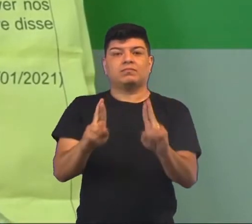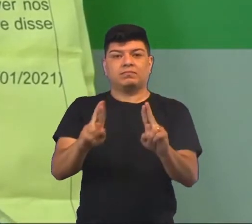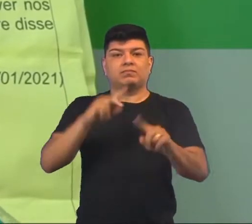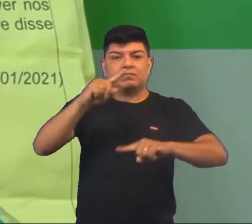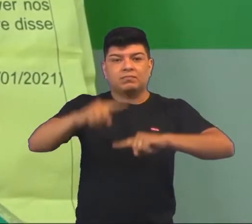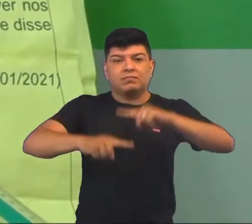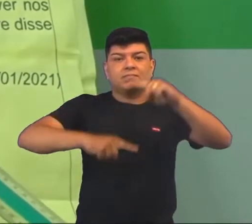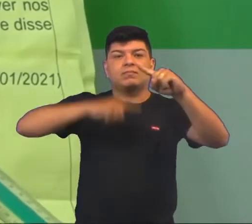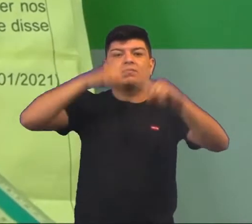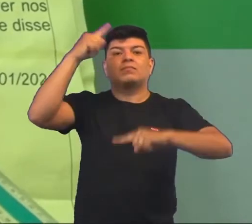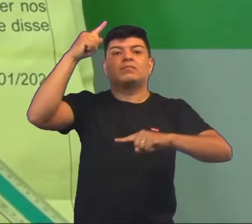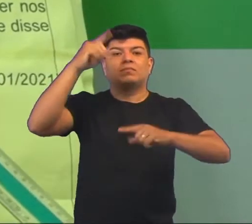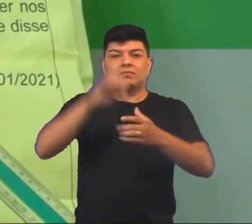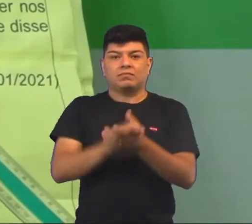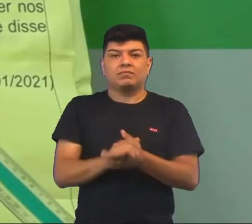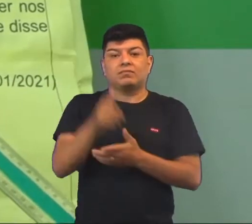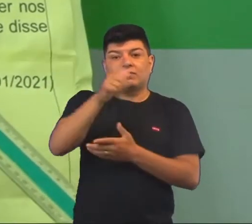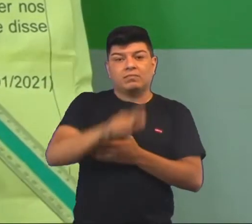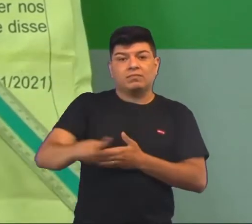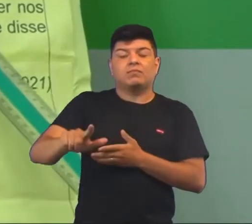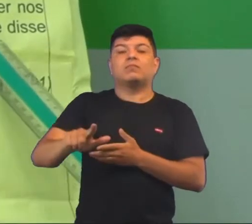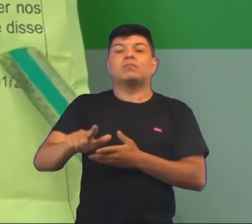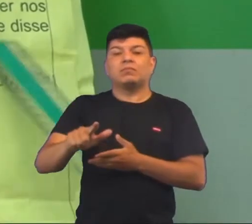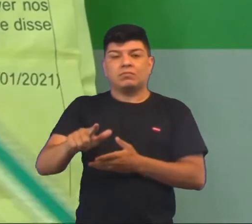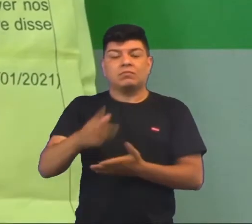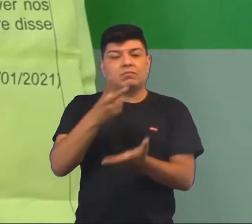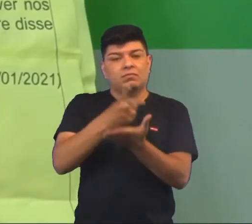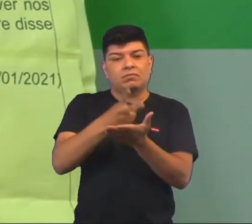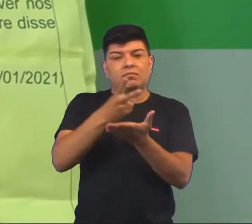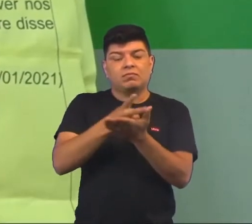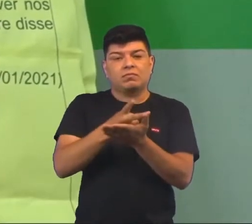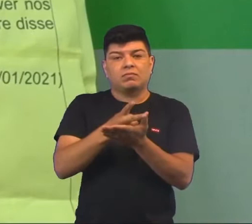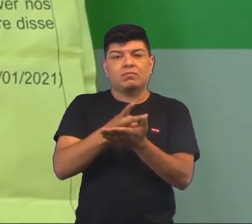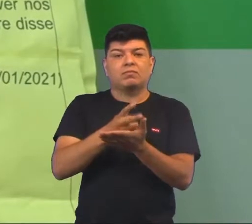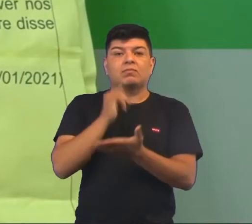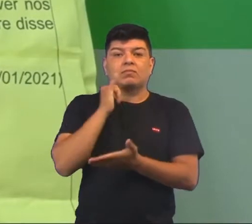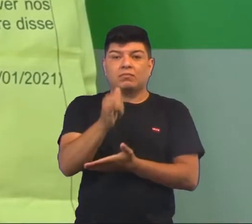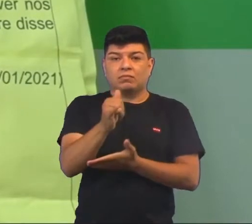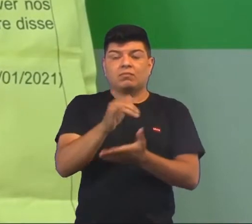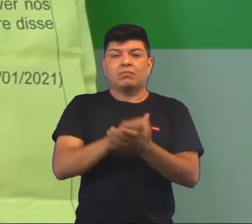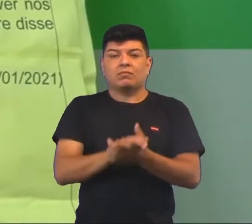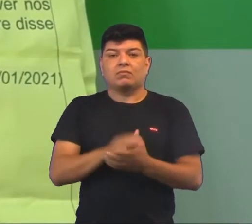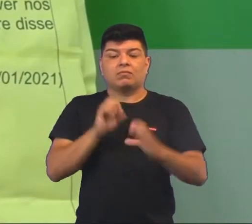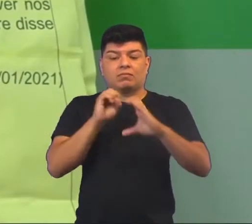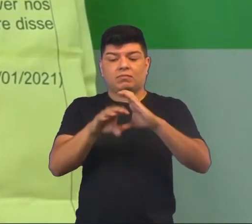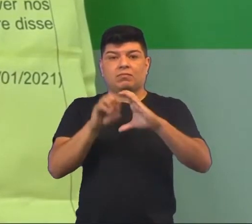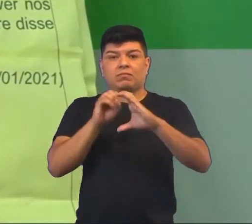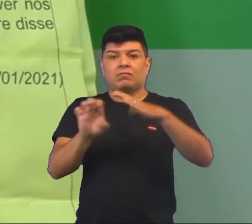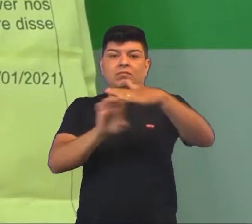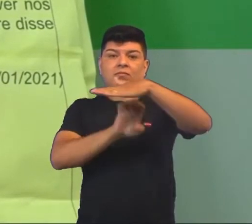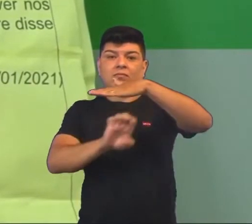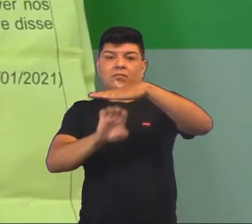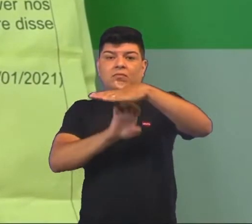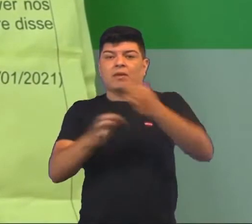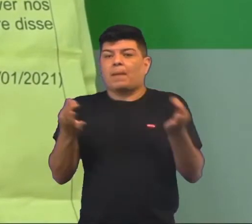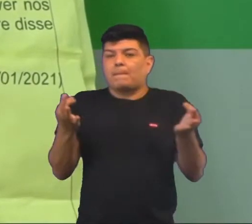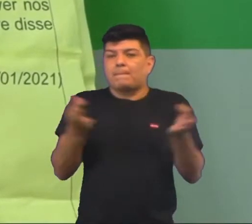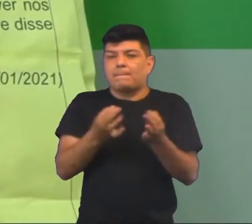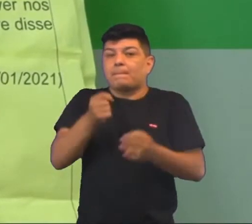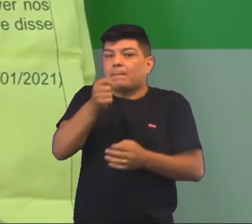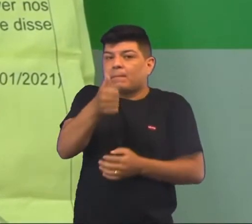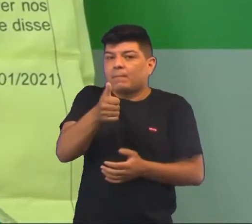e sucesso. Repito aqui o que sempre disse no ar: a Globo é uma empresa quase